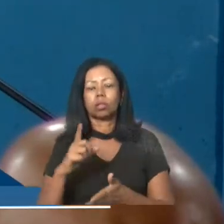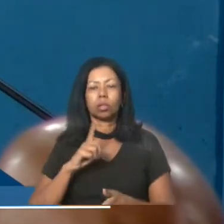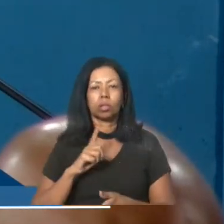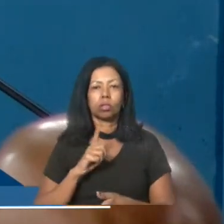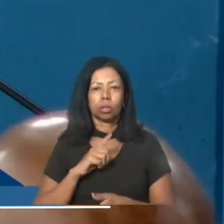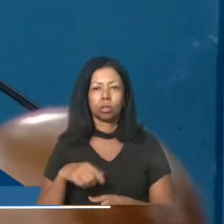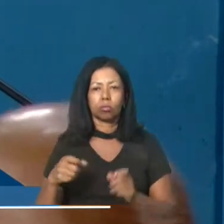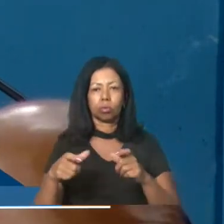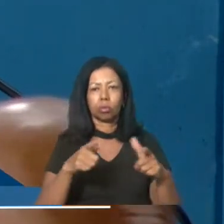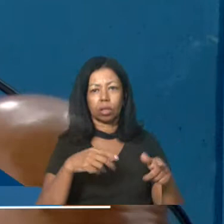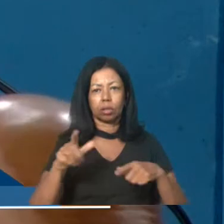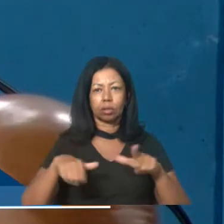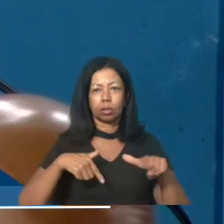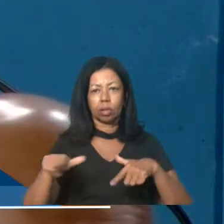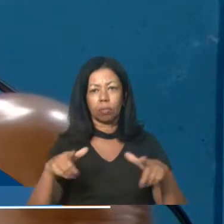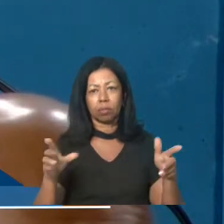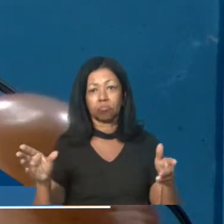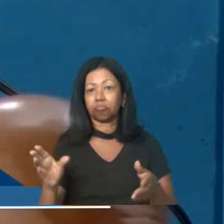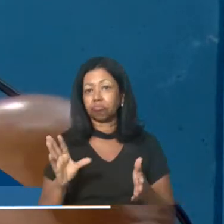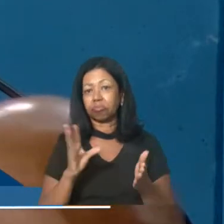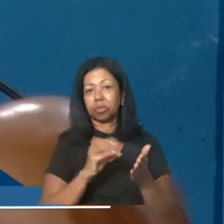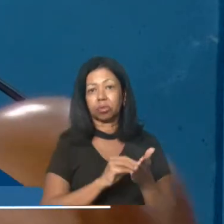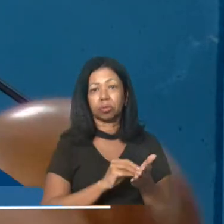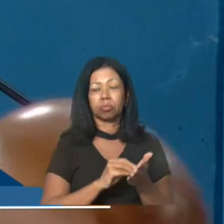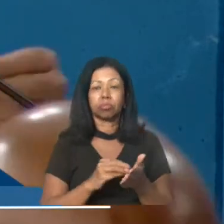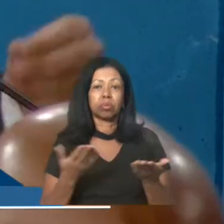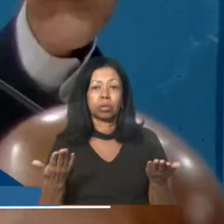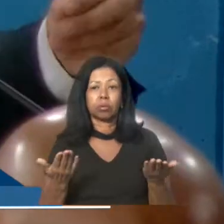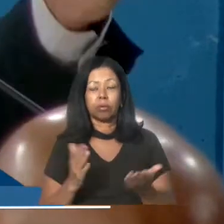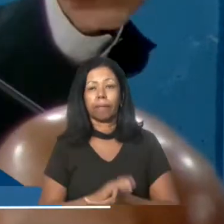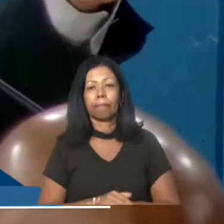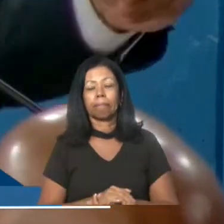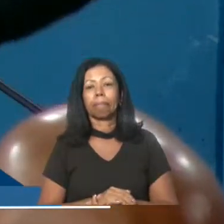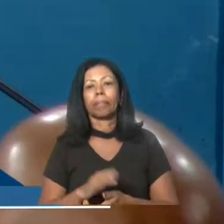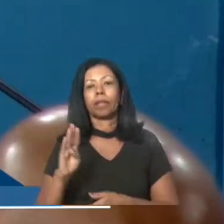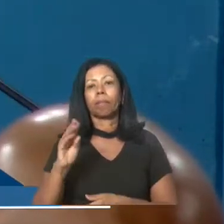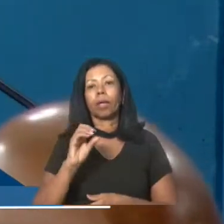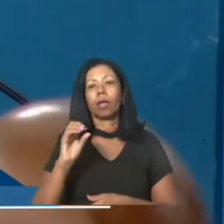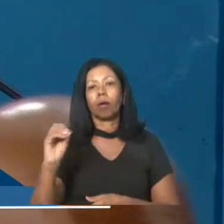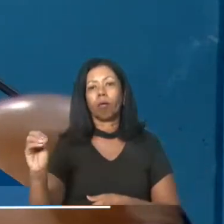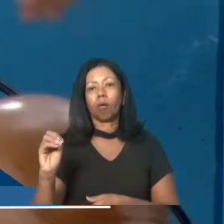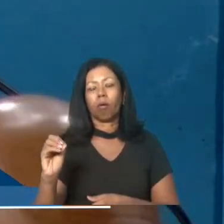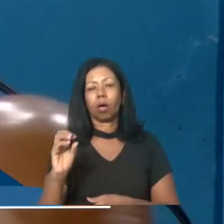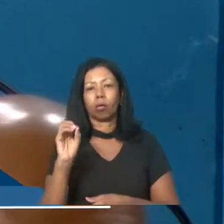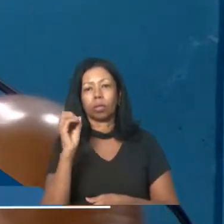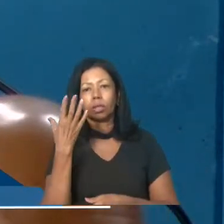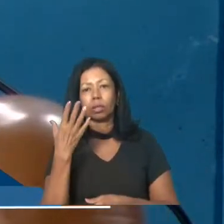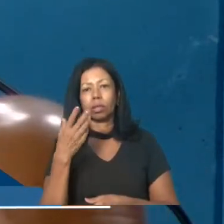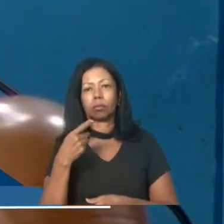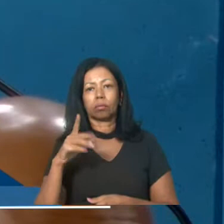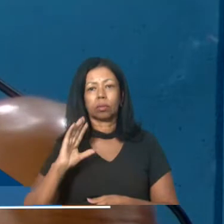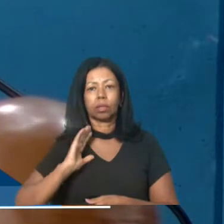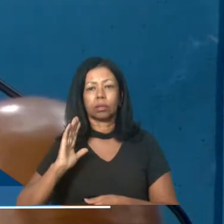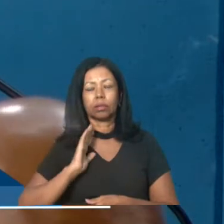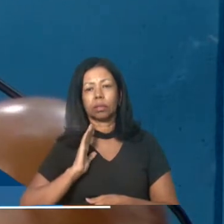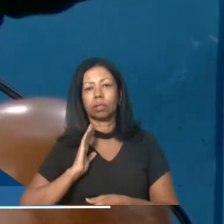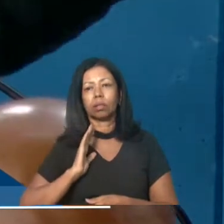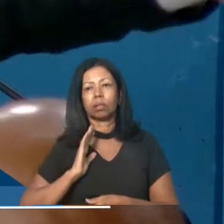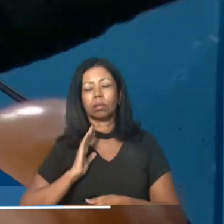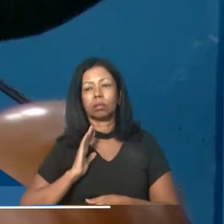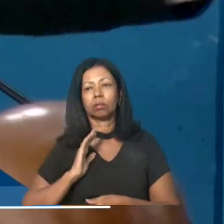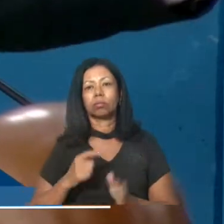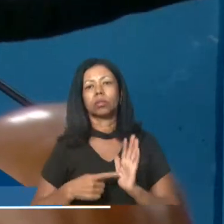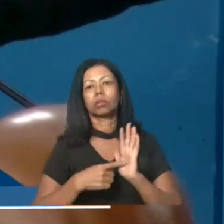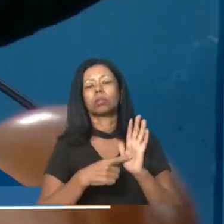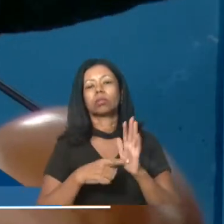postos de trabalho foram reduzidos, Sérgio. Quantos boletins de ocorrência não aconteceram na cidade,